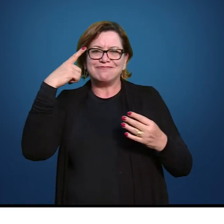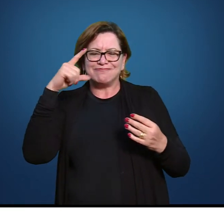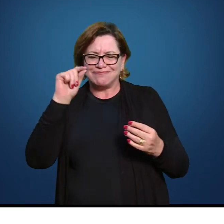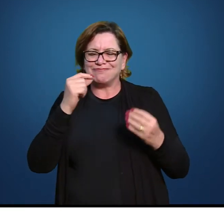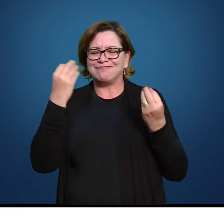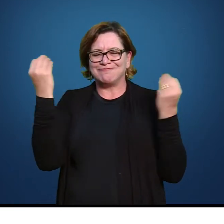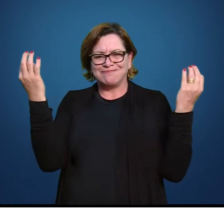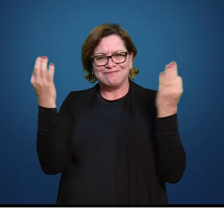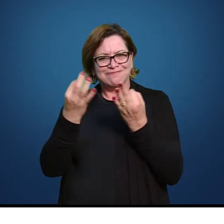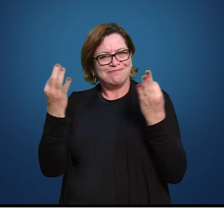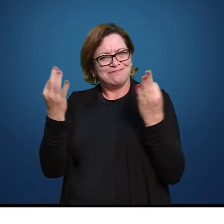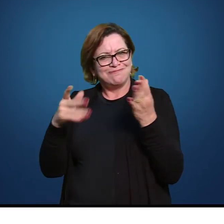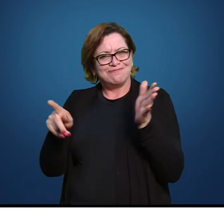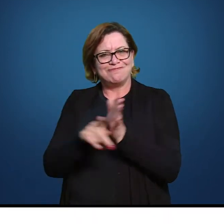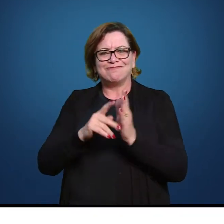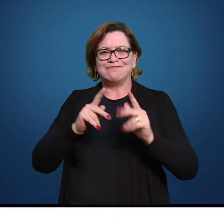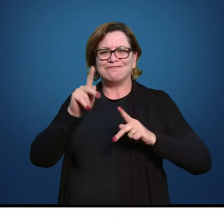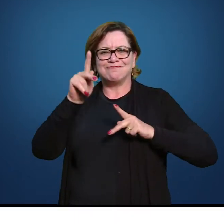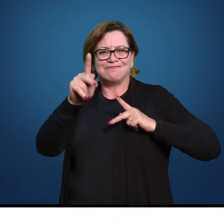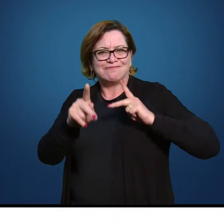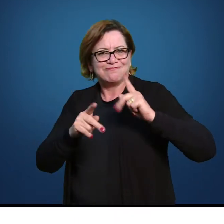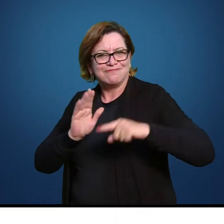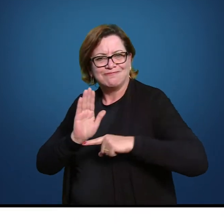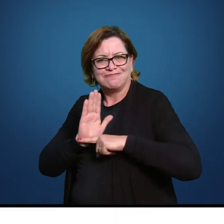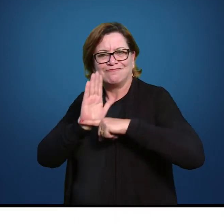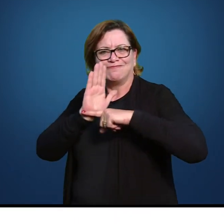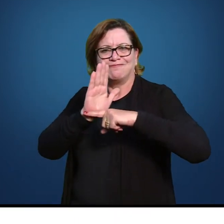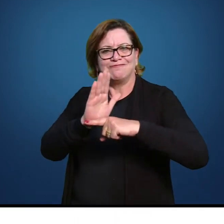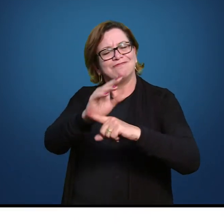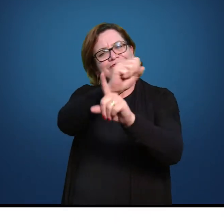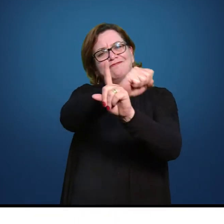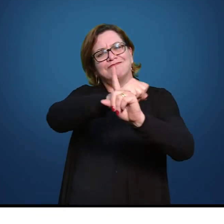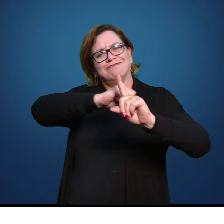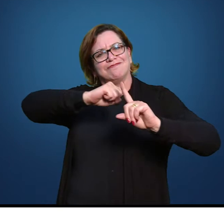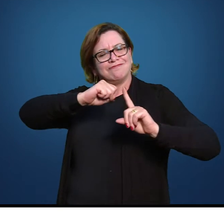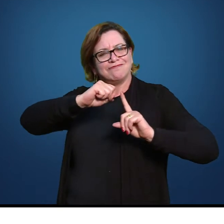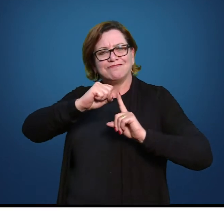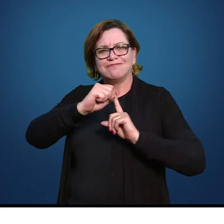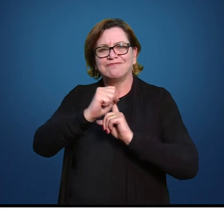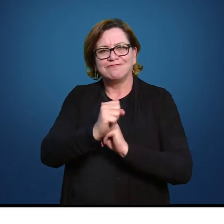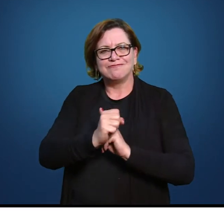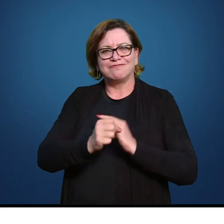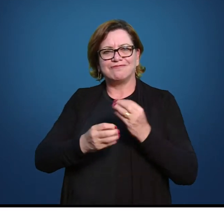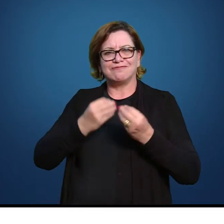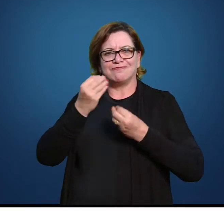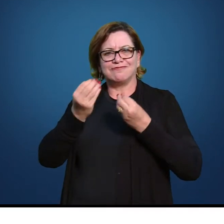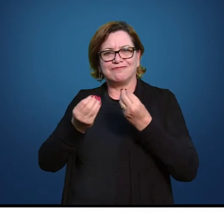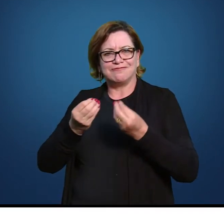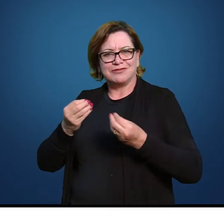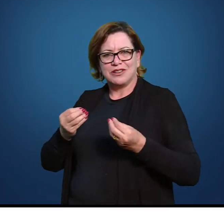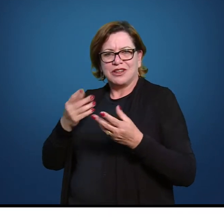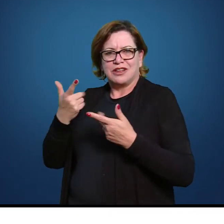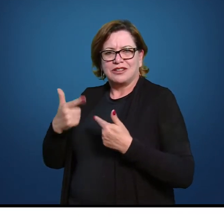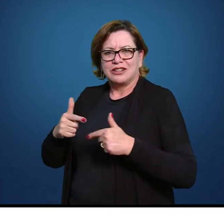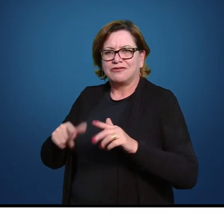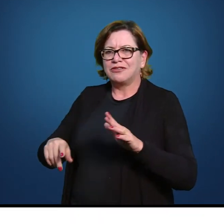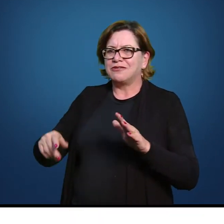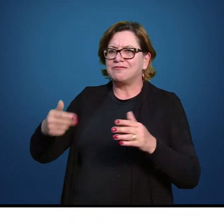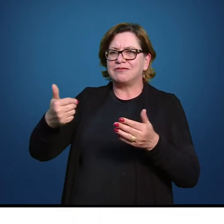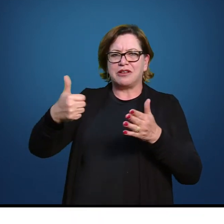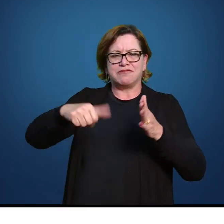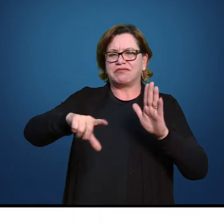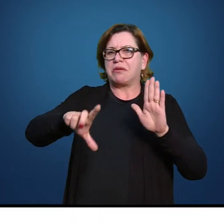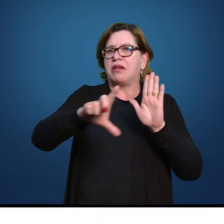governar para o povo, para a sociedade, de uma forma que ele não venha a ferir os